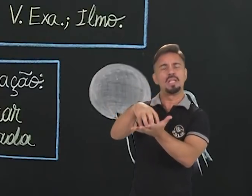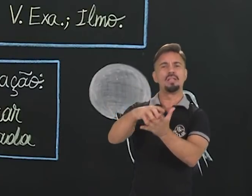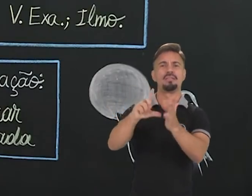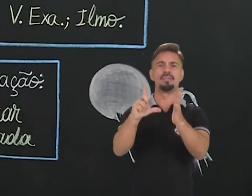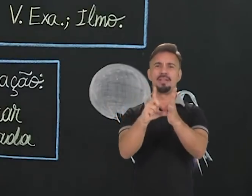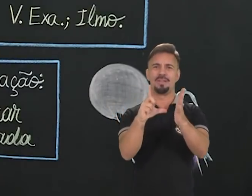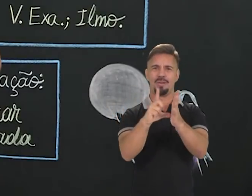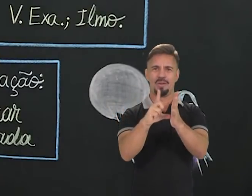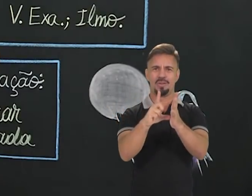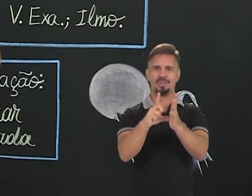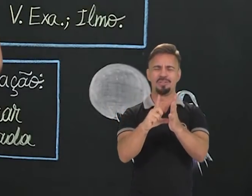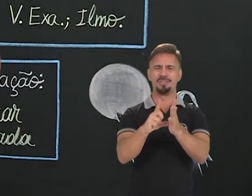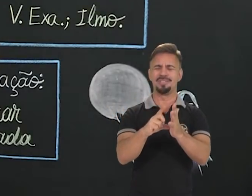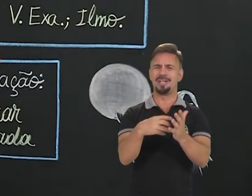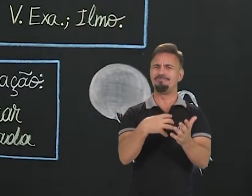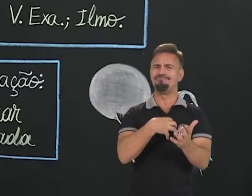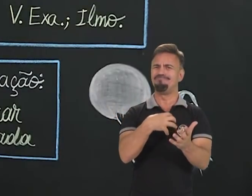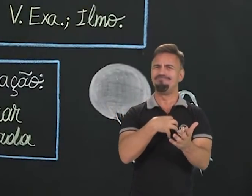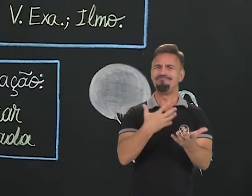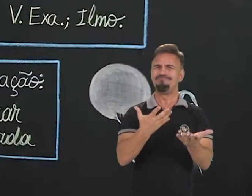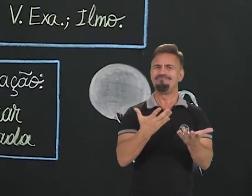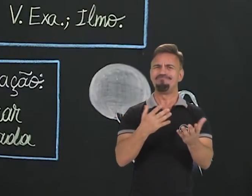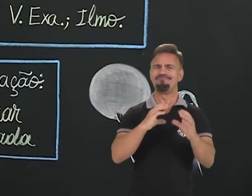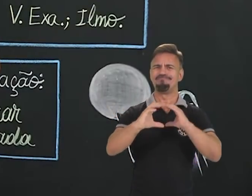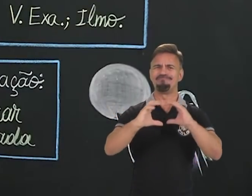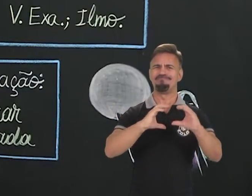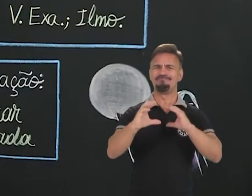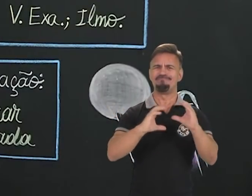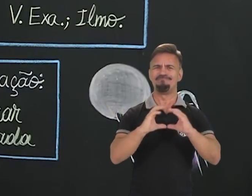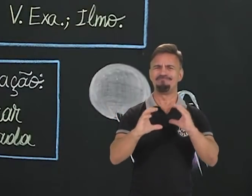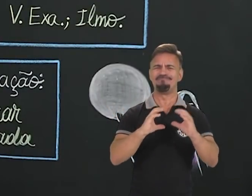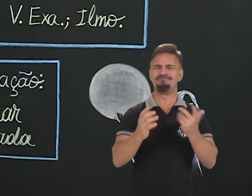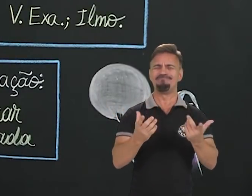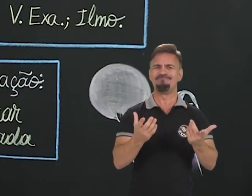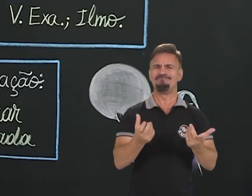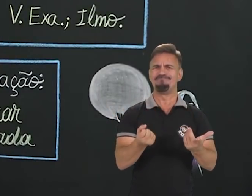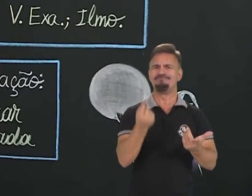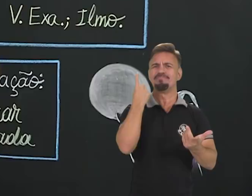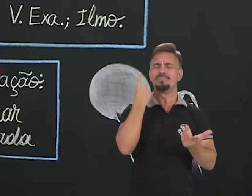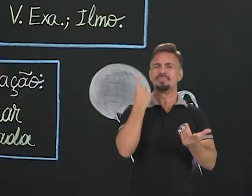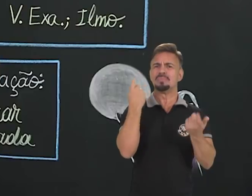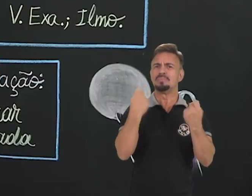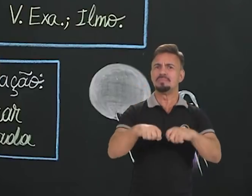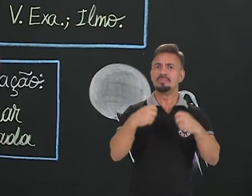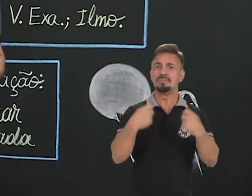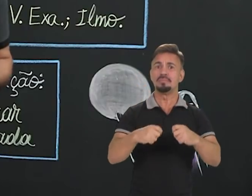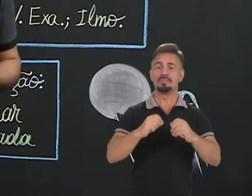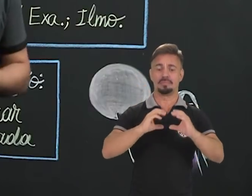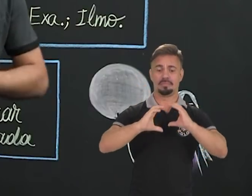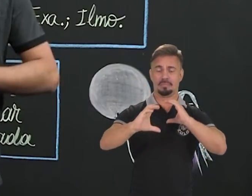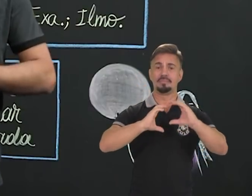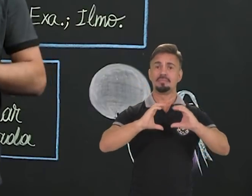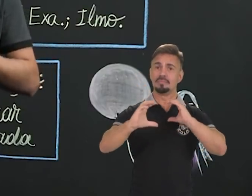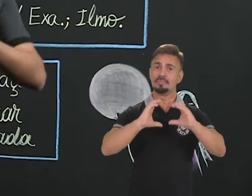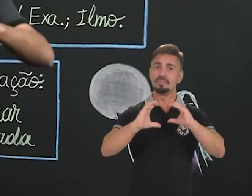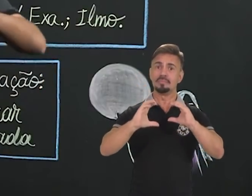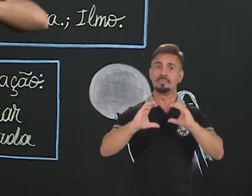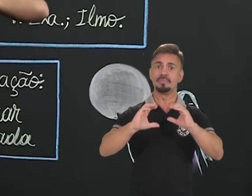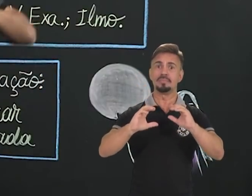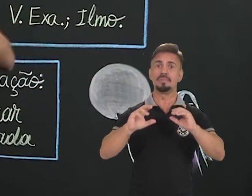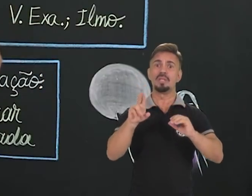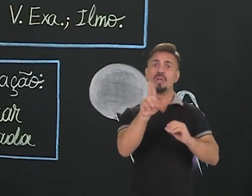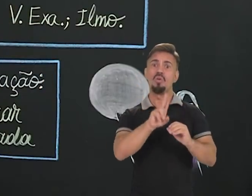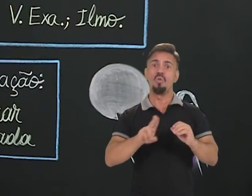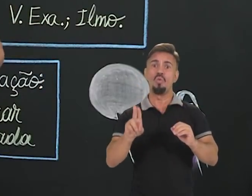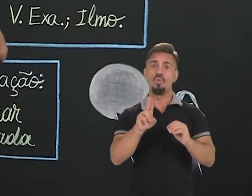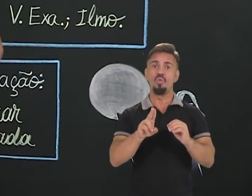centro de lojas? Isso não faria muito sentido para a comunicação. Então, por uma necessidade comunicativa, a gente faz